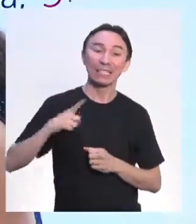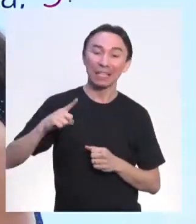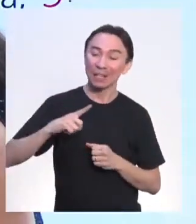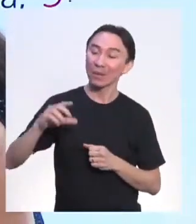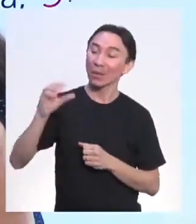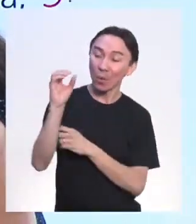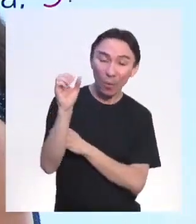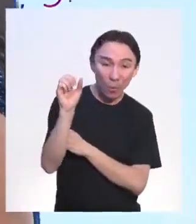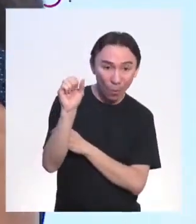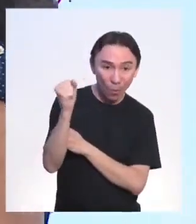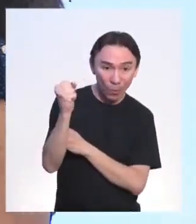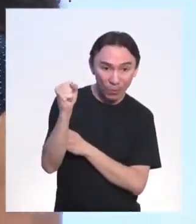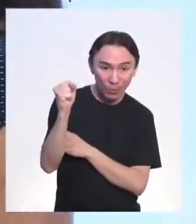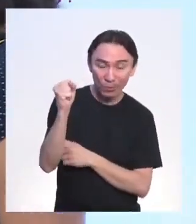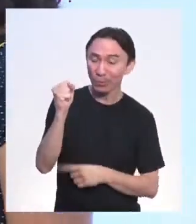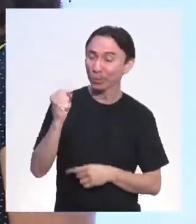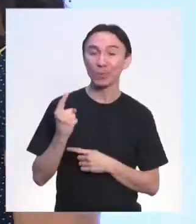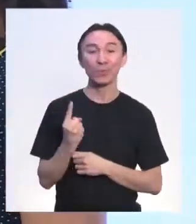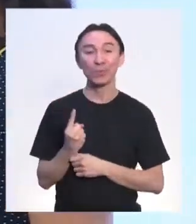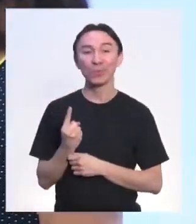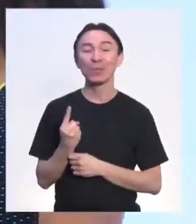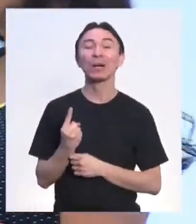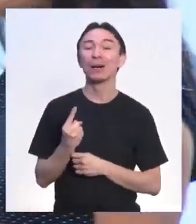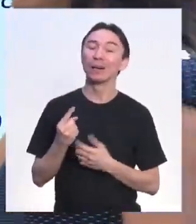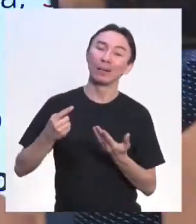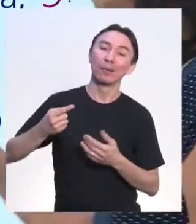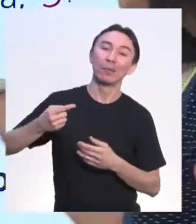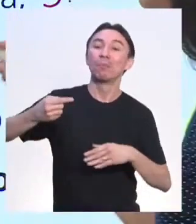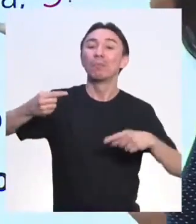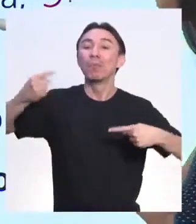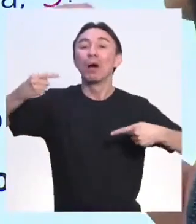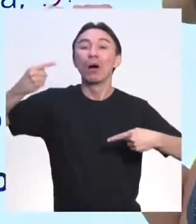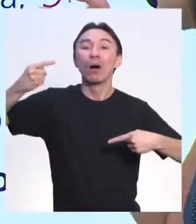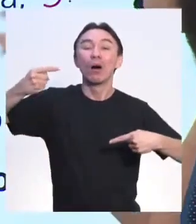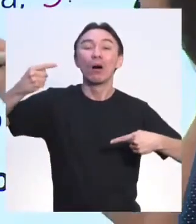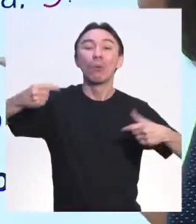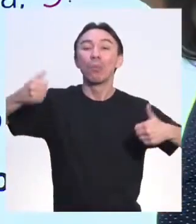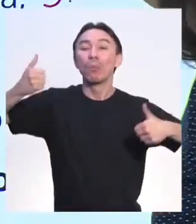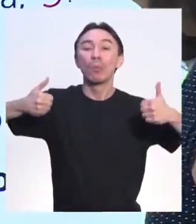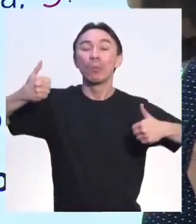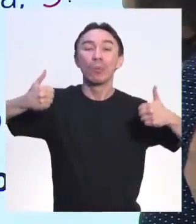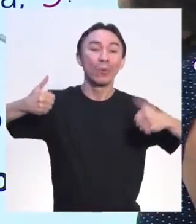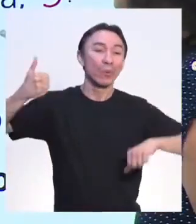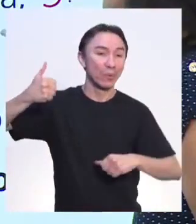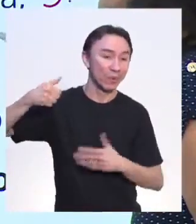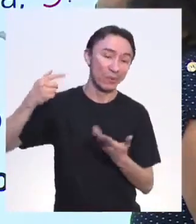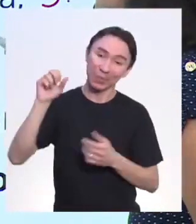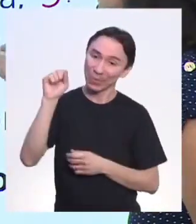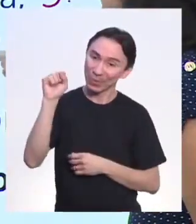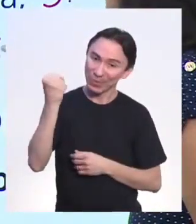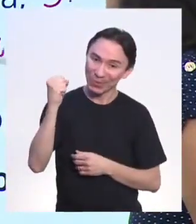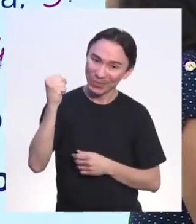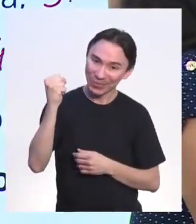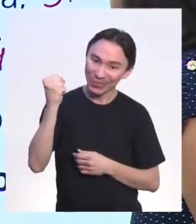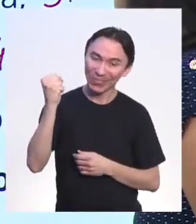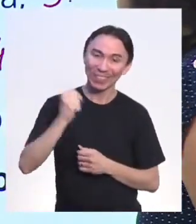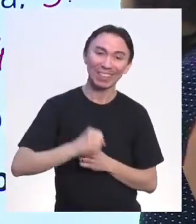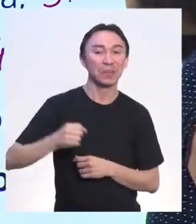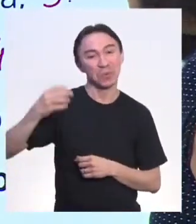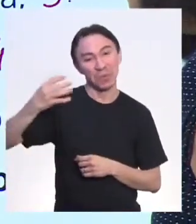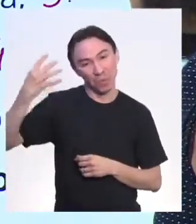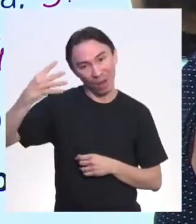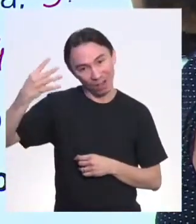8 e 1. Quem é maior? 8. Então, aqui eu vou ter o